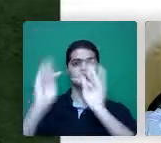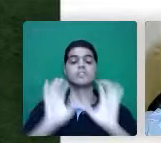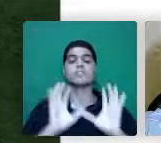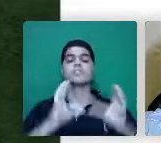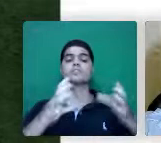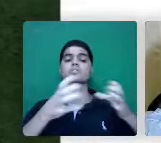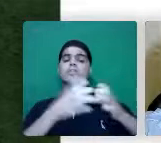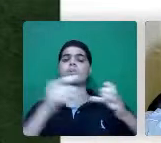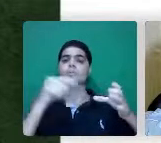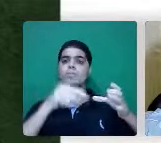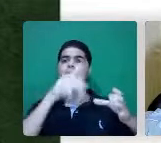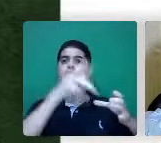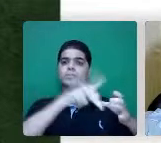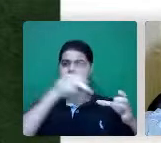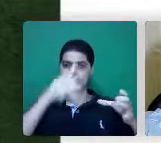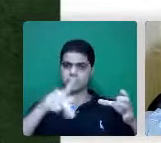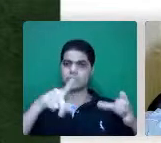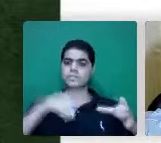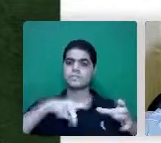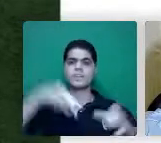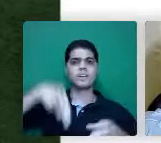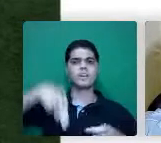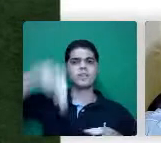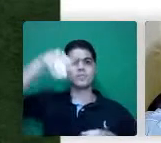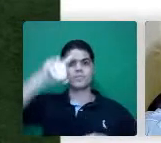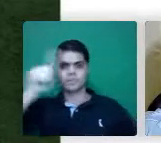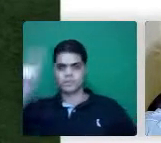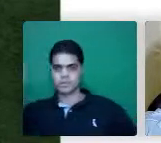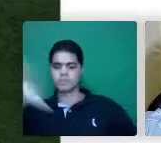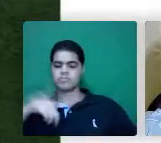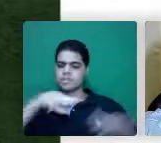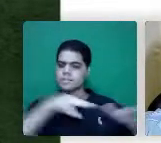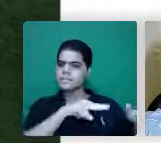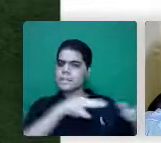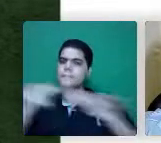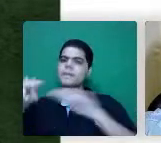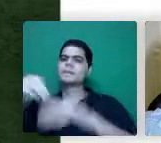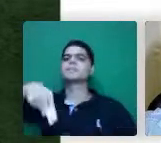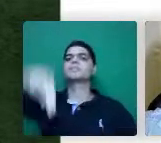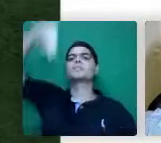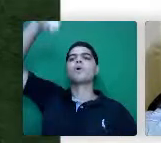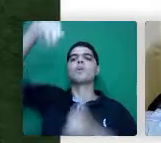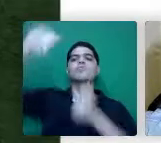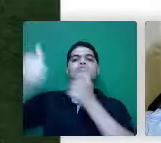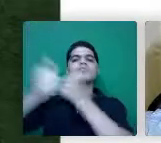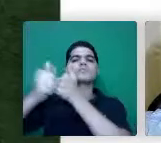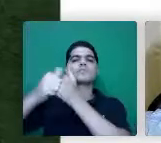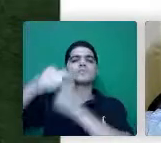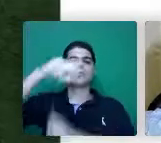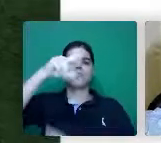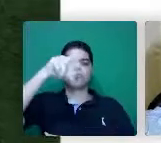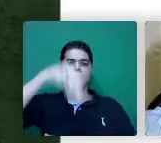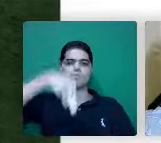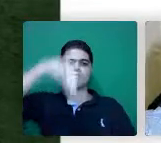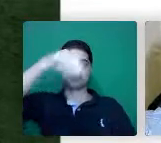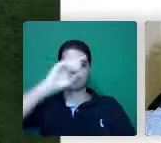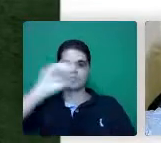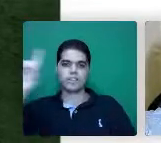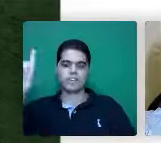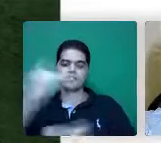no Nordeste a Semana Territorial Norte e Nordeste. Então, iniciamos em outubro, realizamos